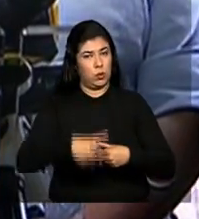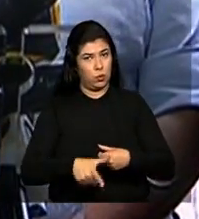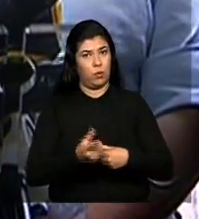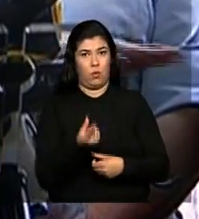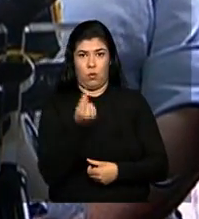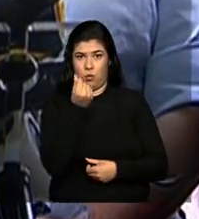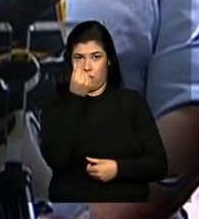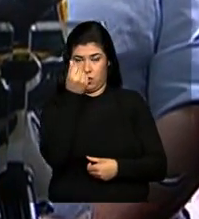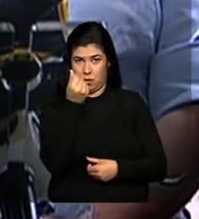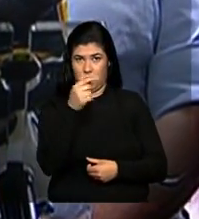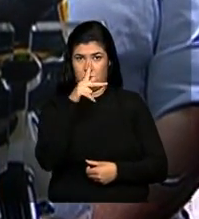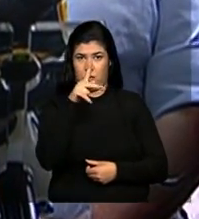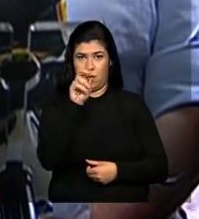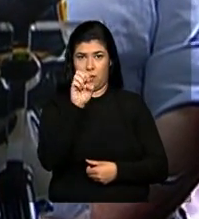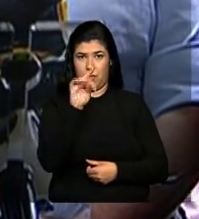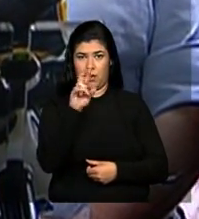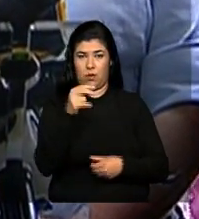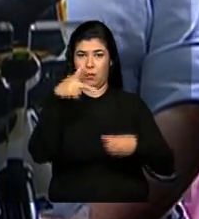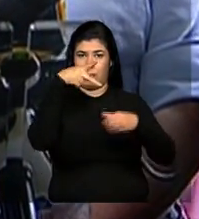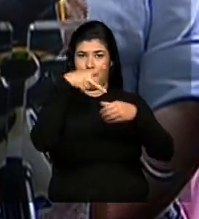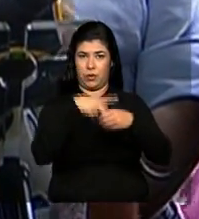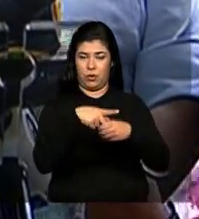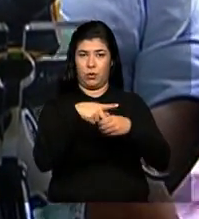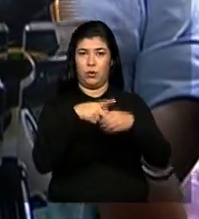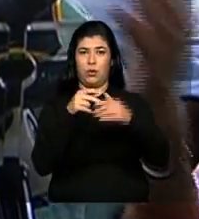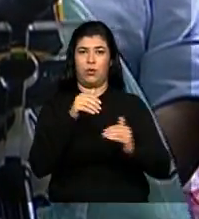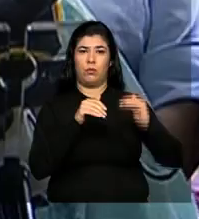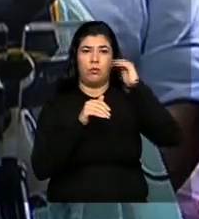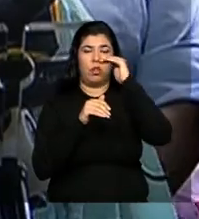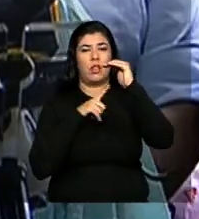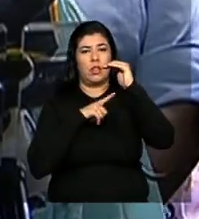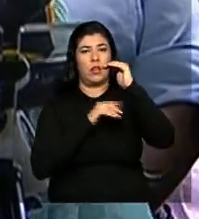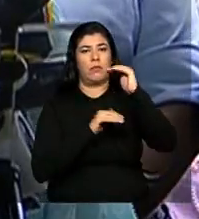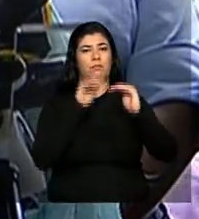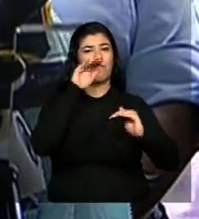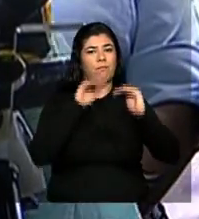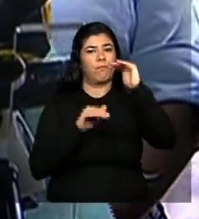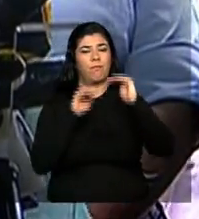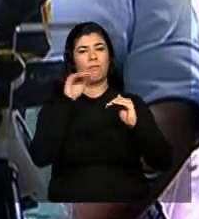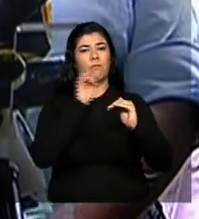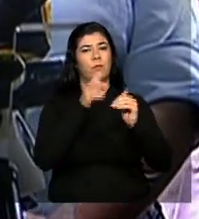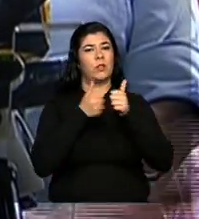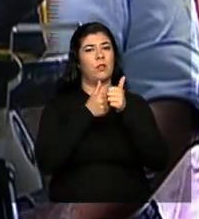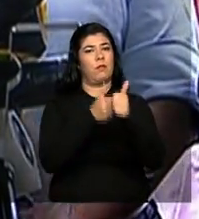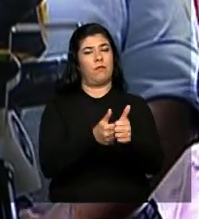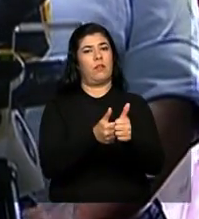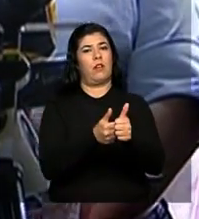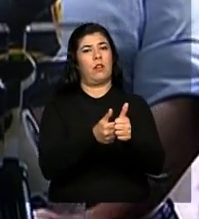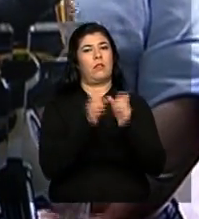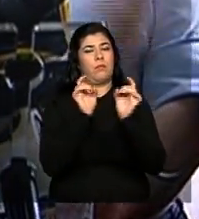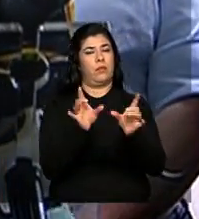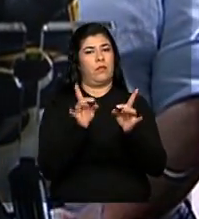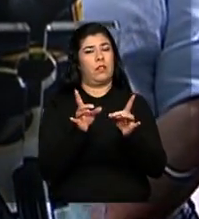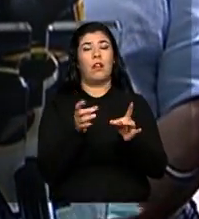não estamos pretendendo mexer no preço agora. Ele tem oscilações, vocês podem ver se vocês acompanharem o mercado. Agora eu